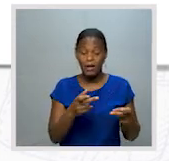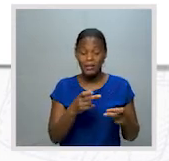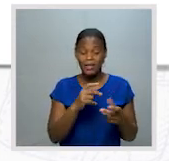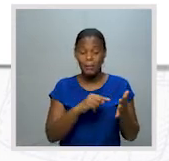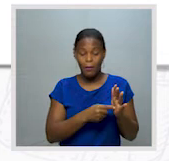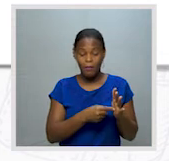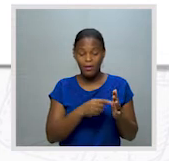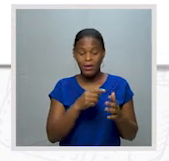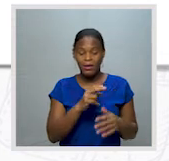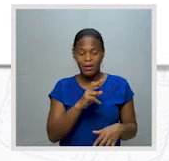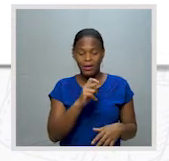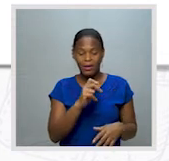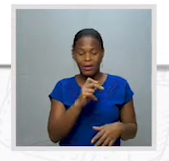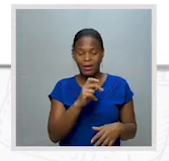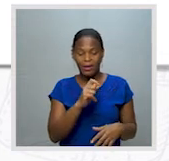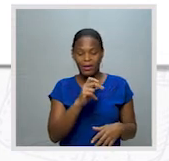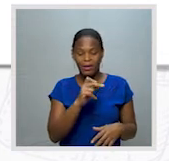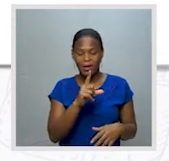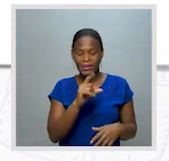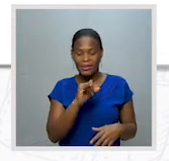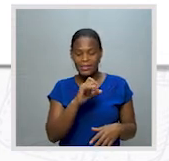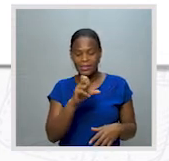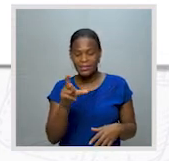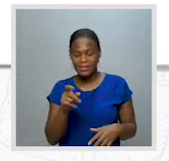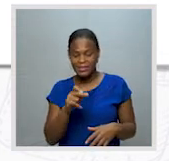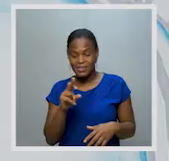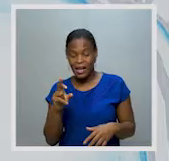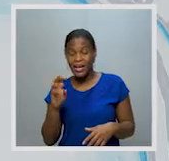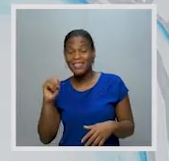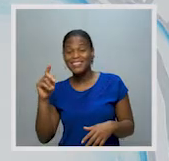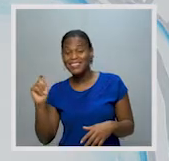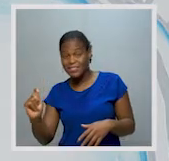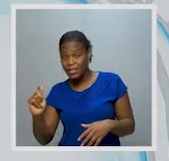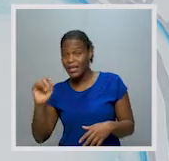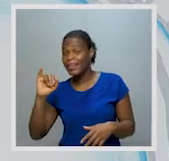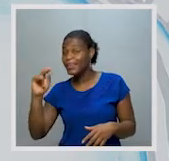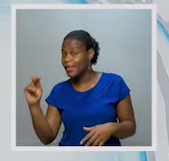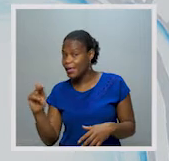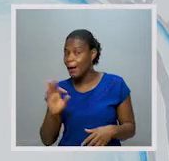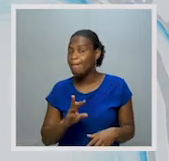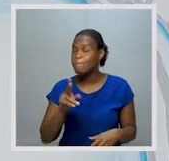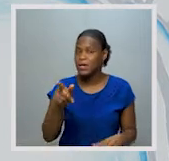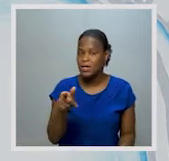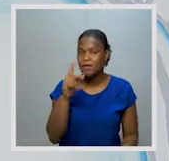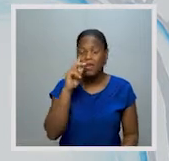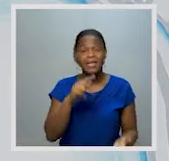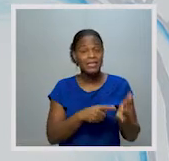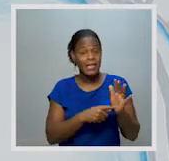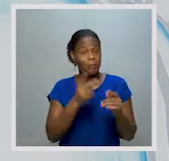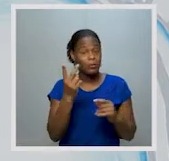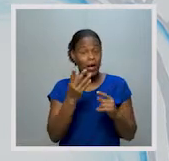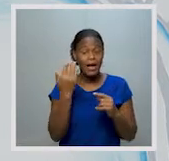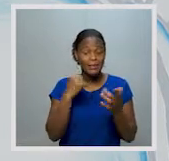prova realiza, ou seja, realizar-se-ia amanhã. Repara que nos dois exemplos, o primeiro está no